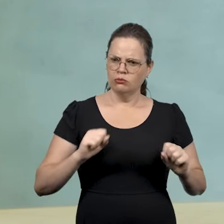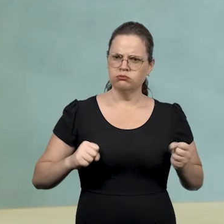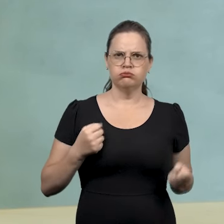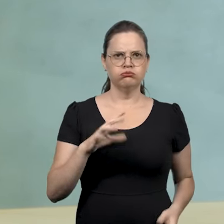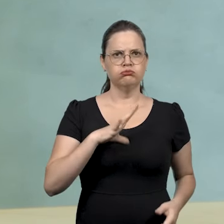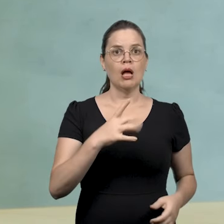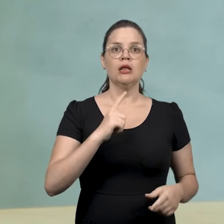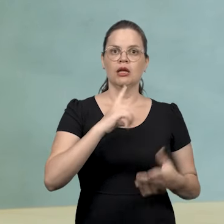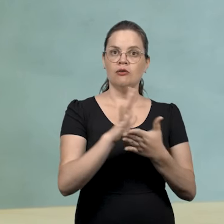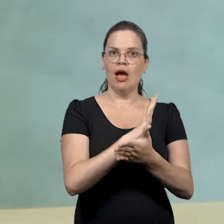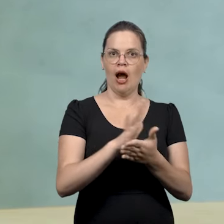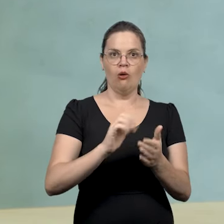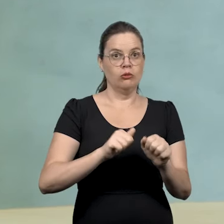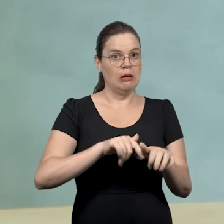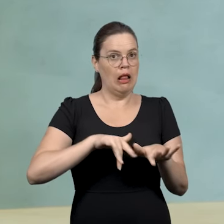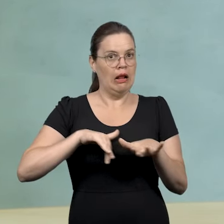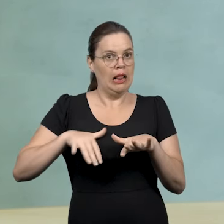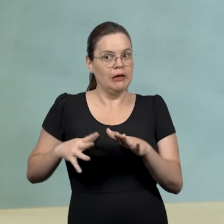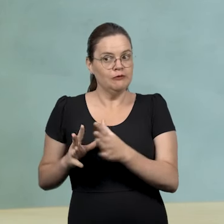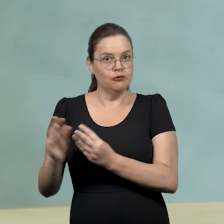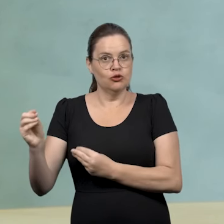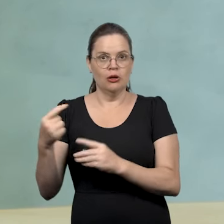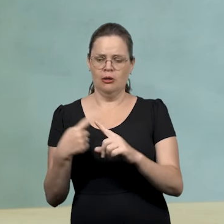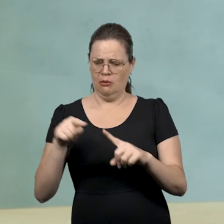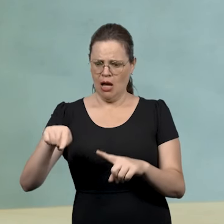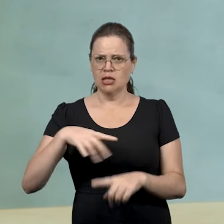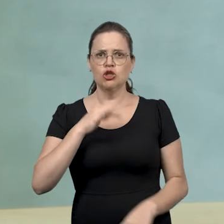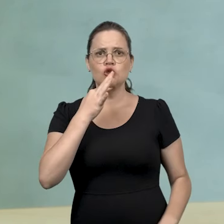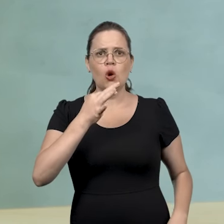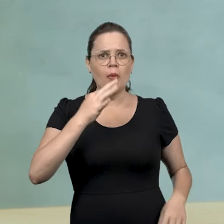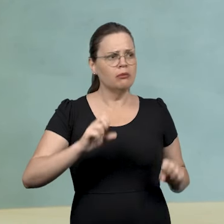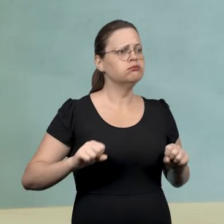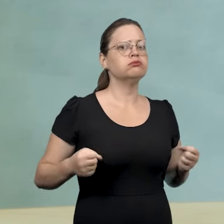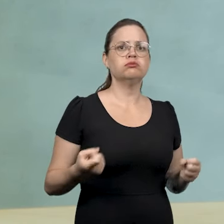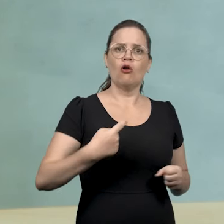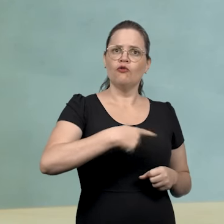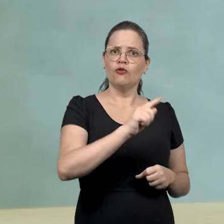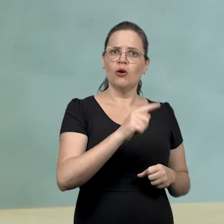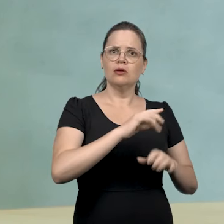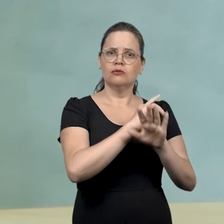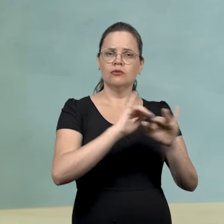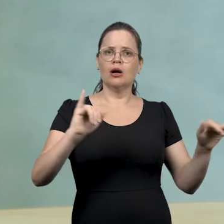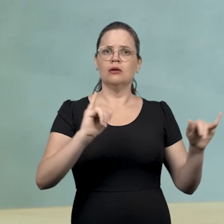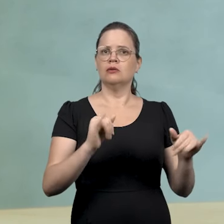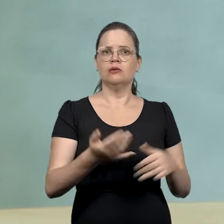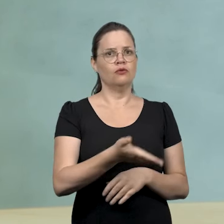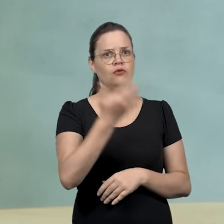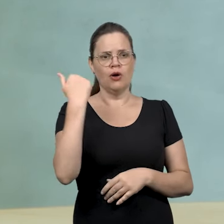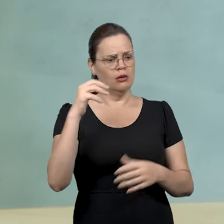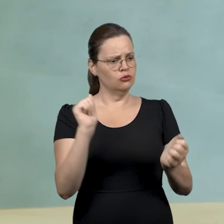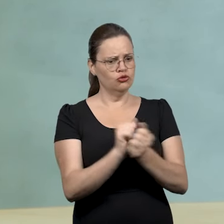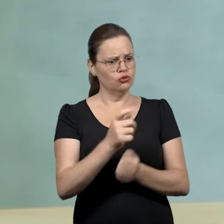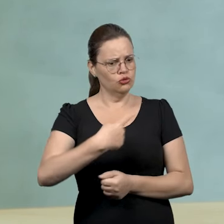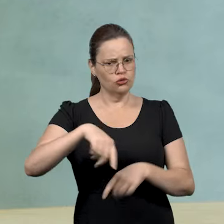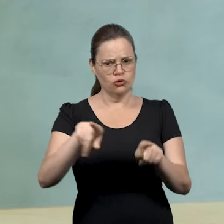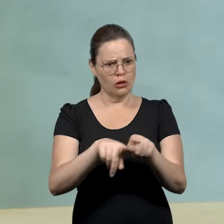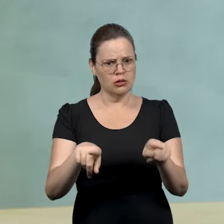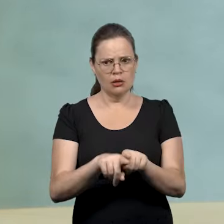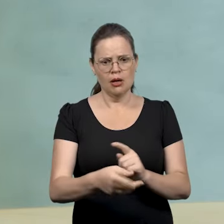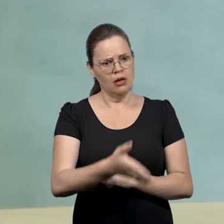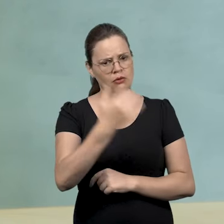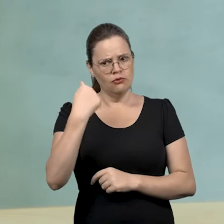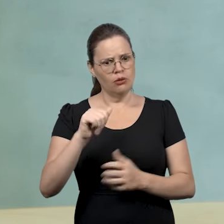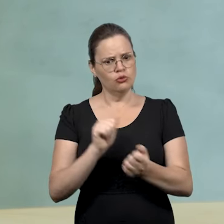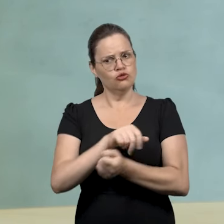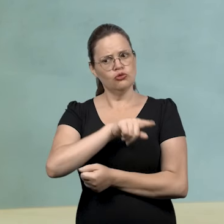outros hesitavam, recuavam, tinham medo. Tomé ele declara com autoridade e com propriedade: vamos nós também